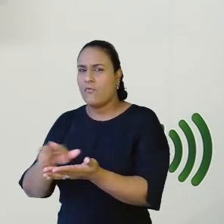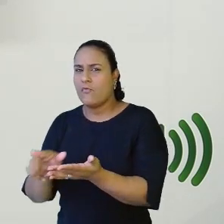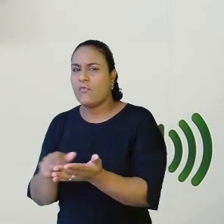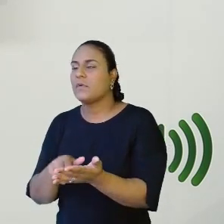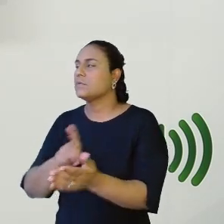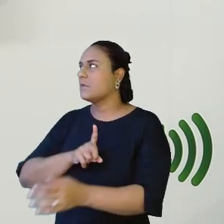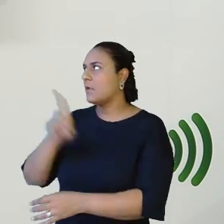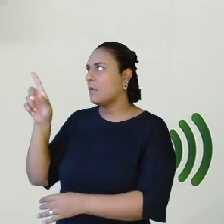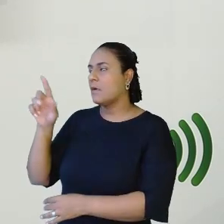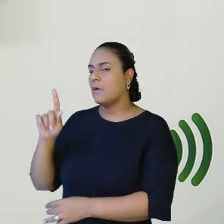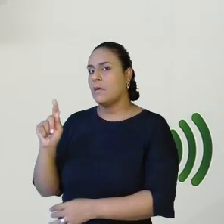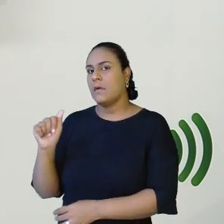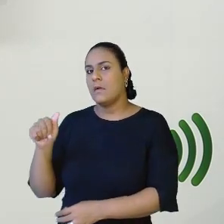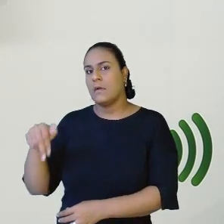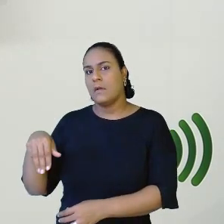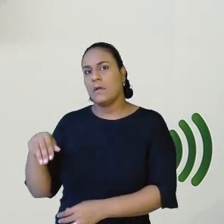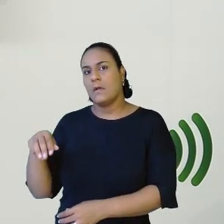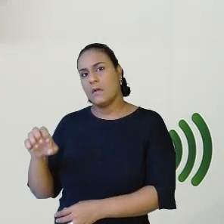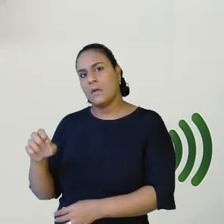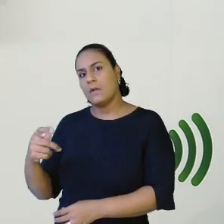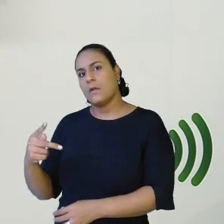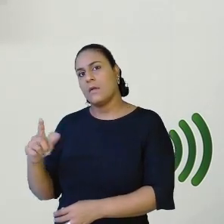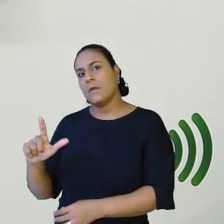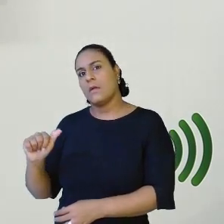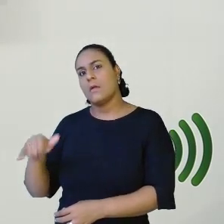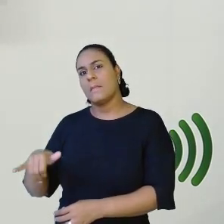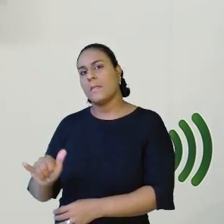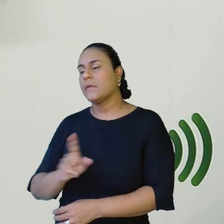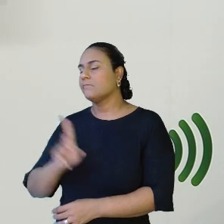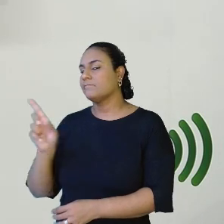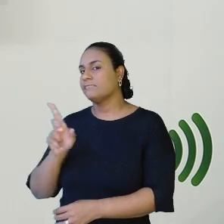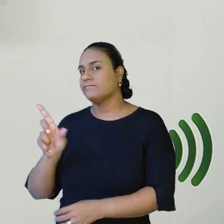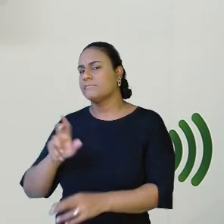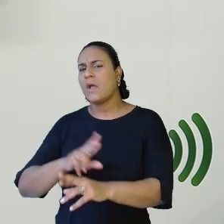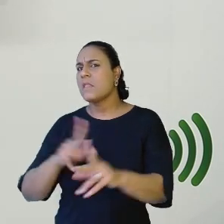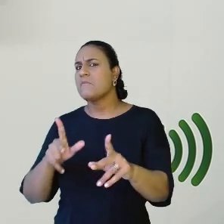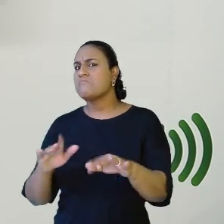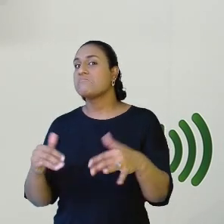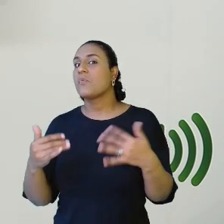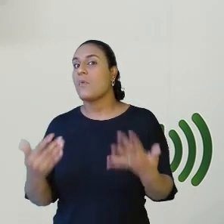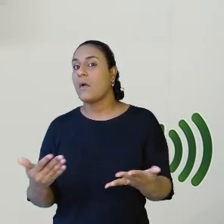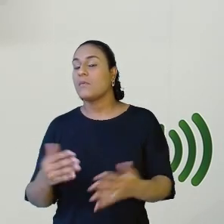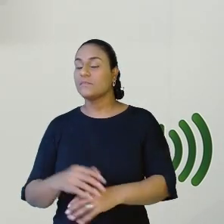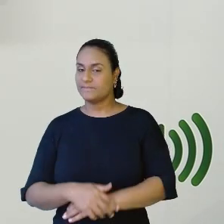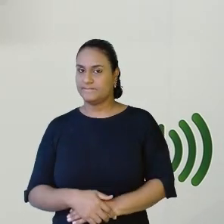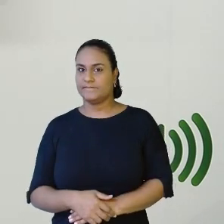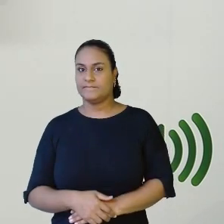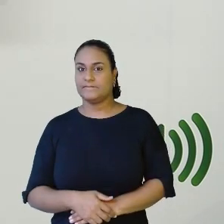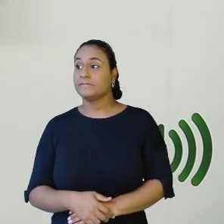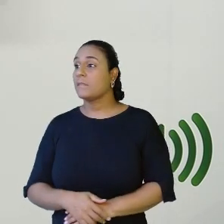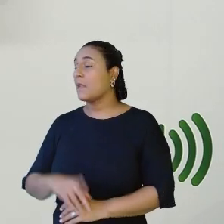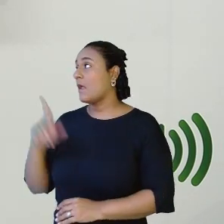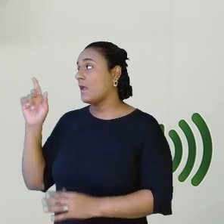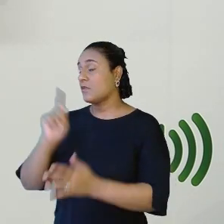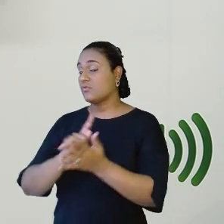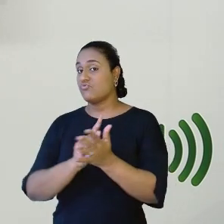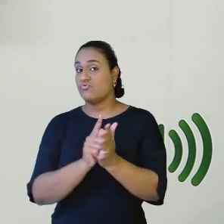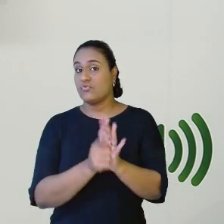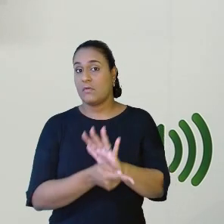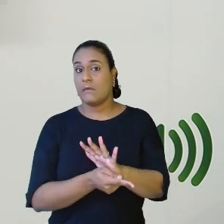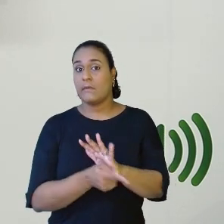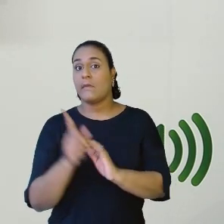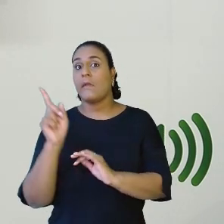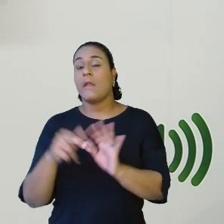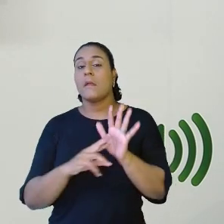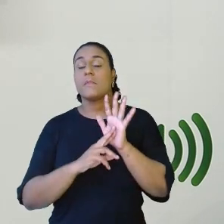é a diferença? Vamos ver? A diferença é que a gente, neste gênero, ele é representado por